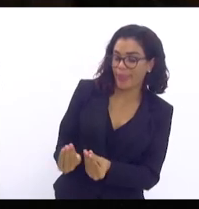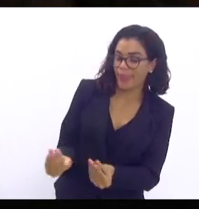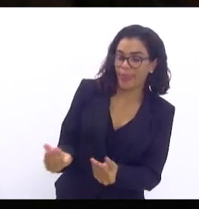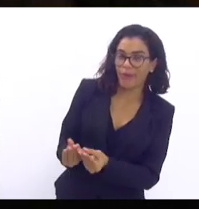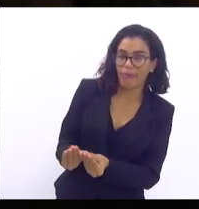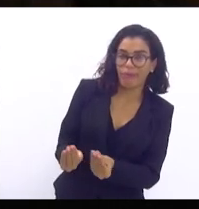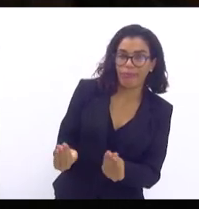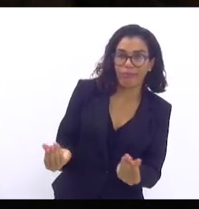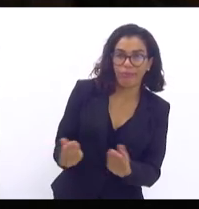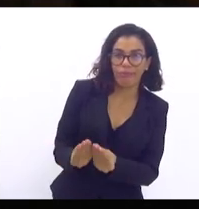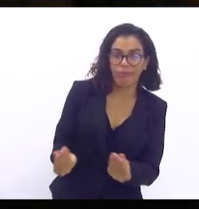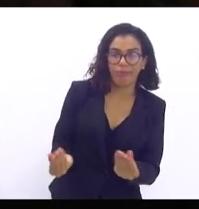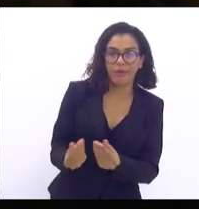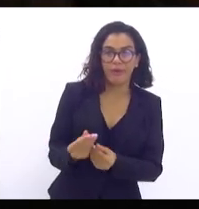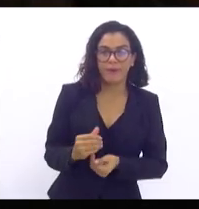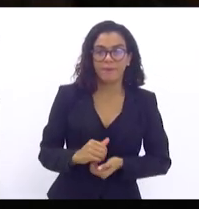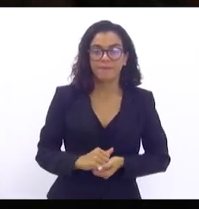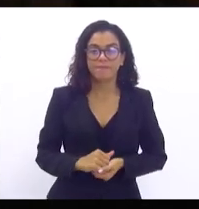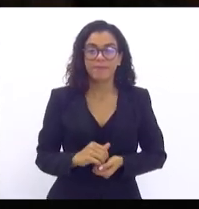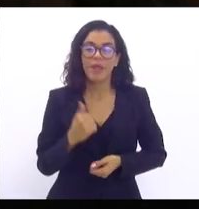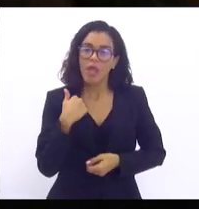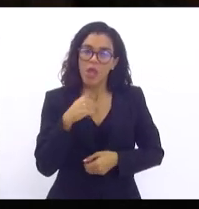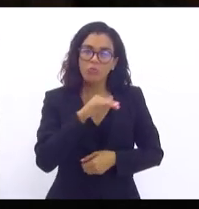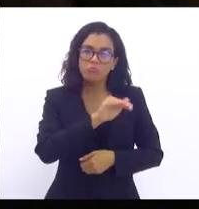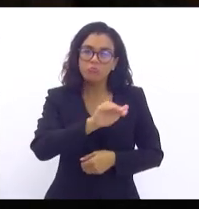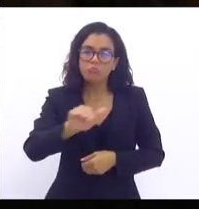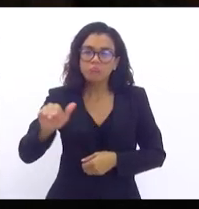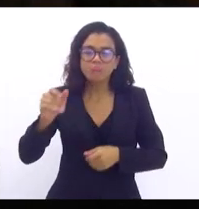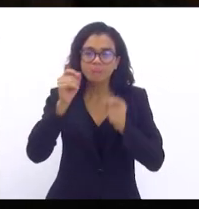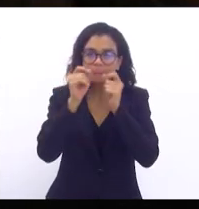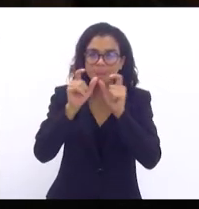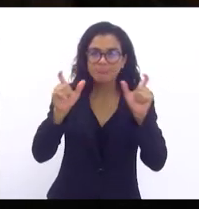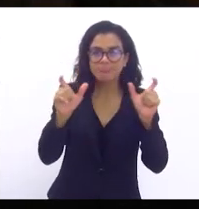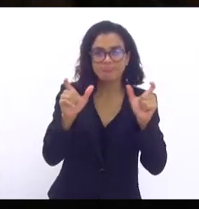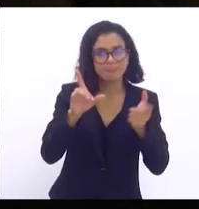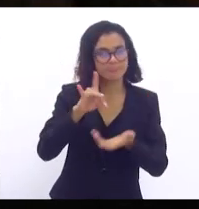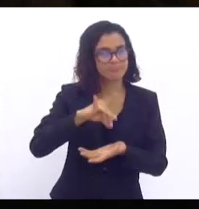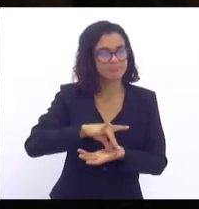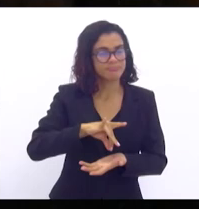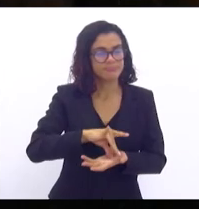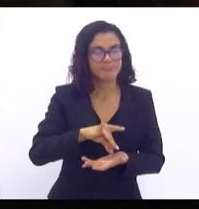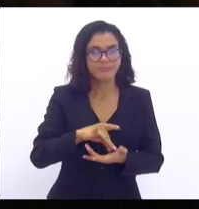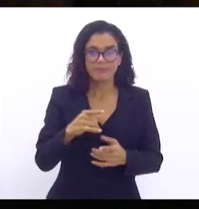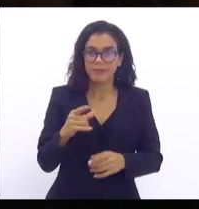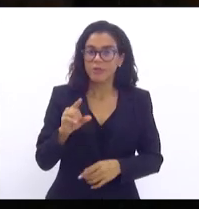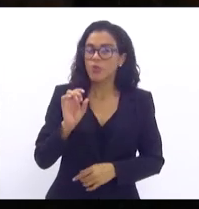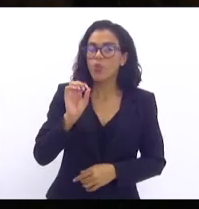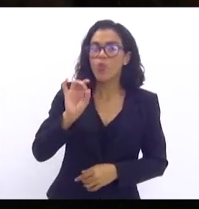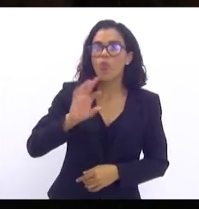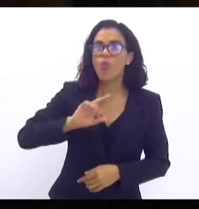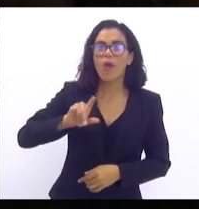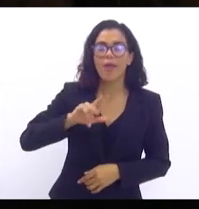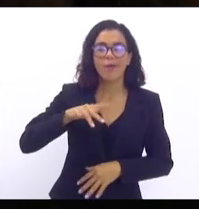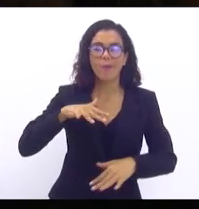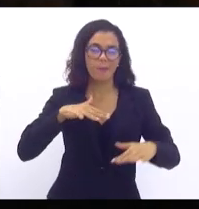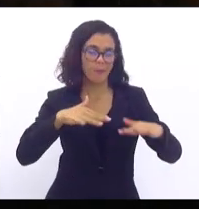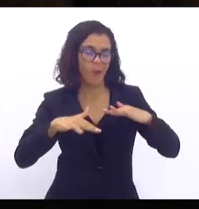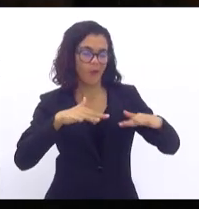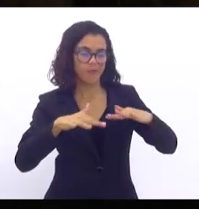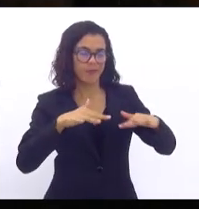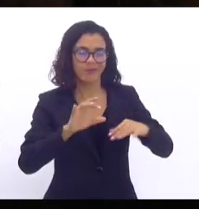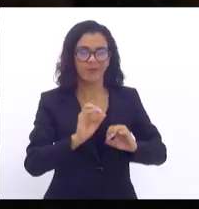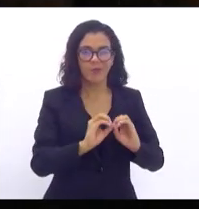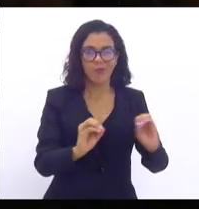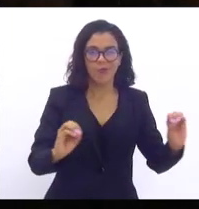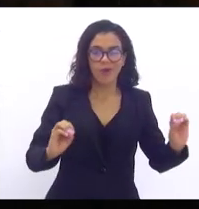Então, eu estou chamando a atenção para essa realidade, porque não é apenas um movimento, é algo que está